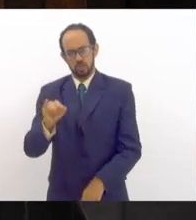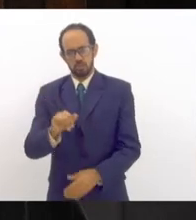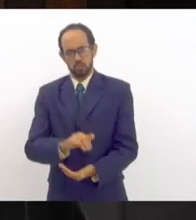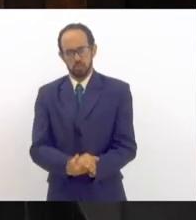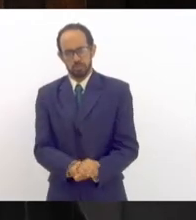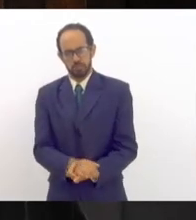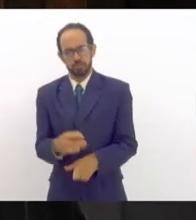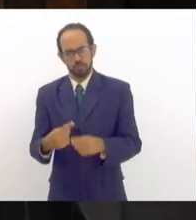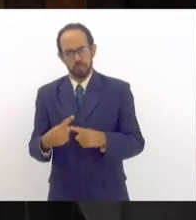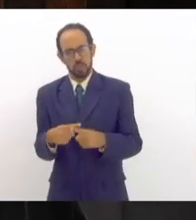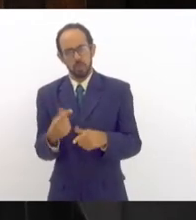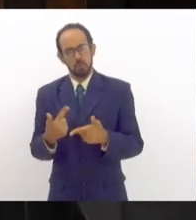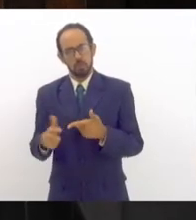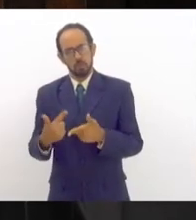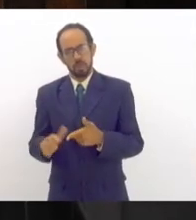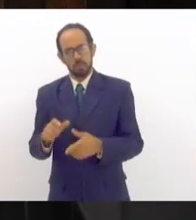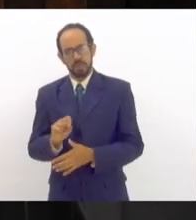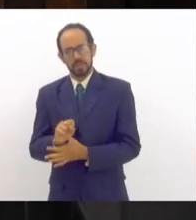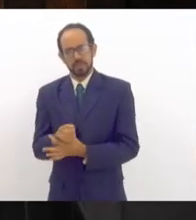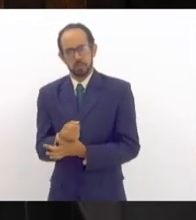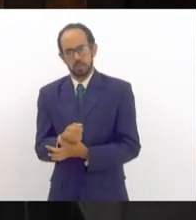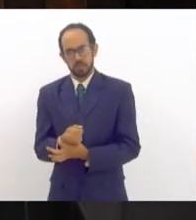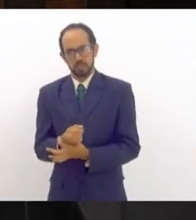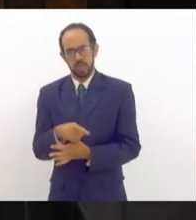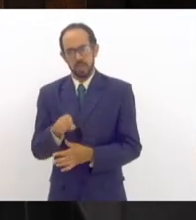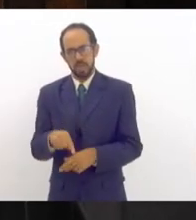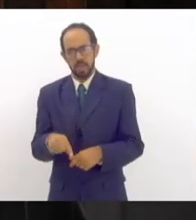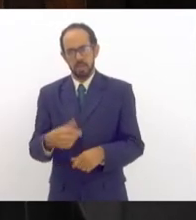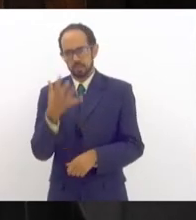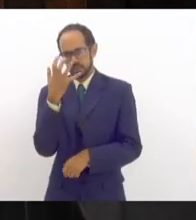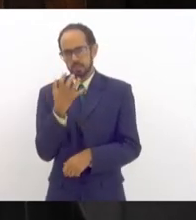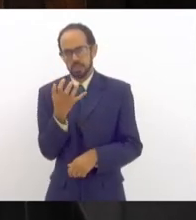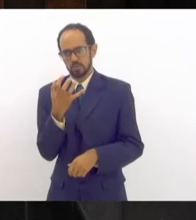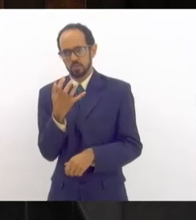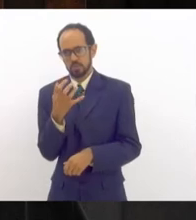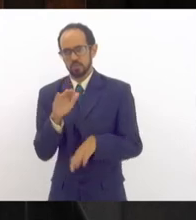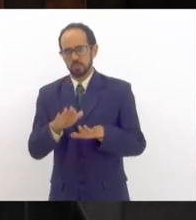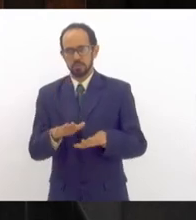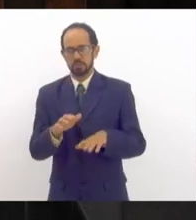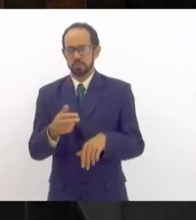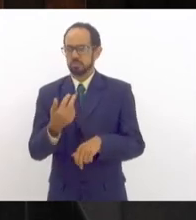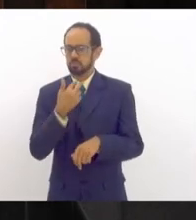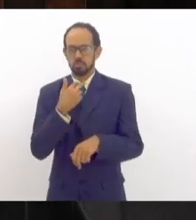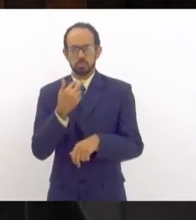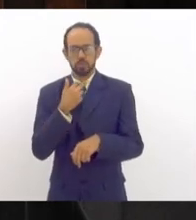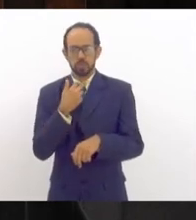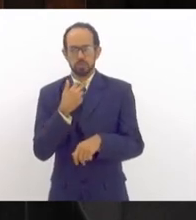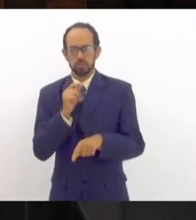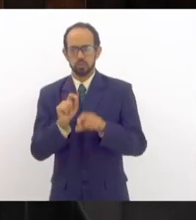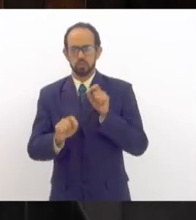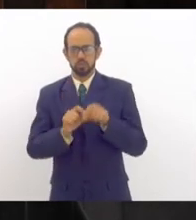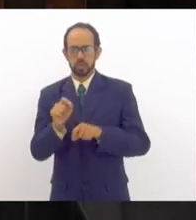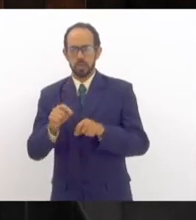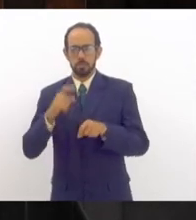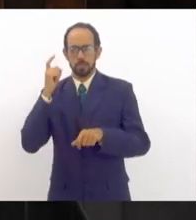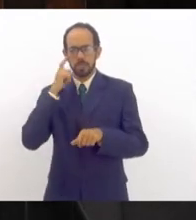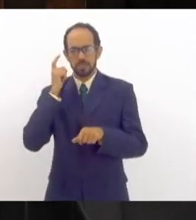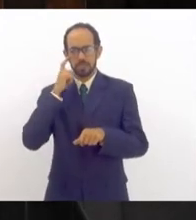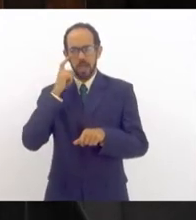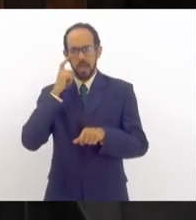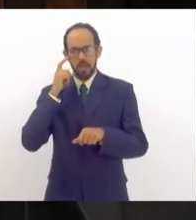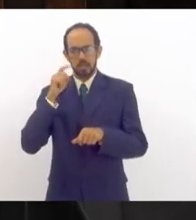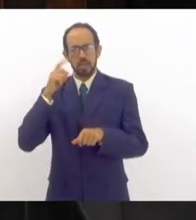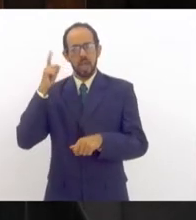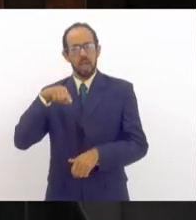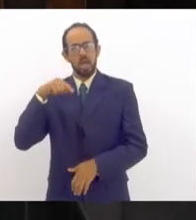é um problema crônico mas nós não podemos achar que